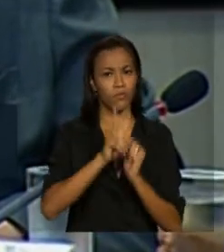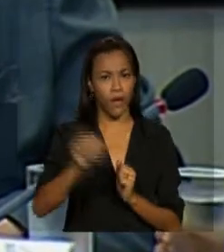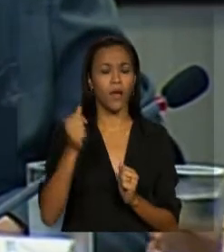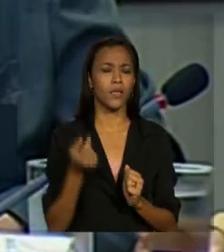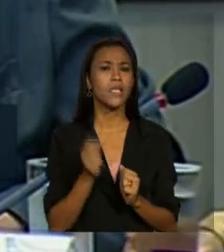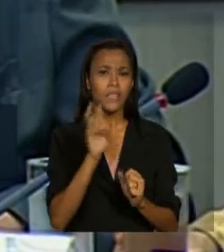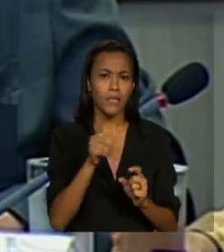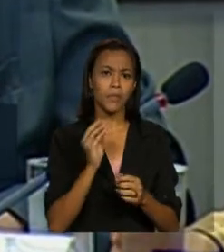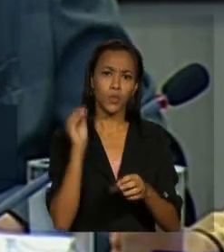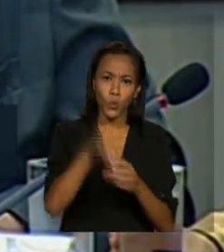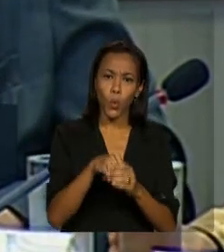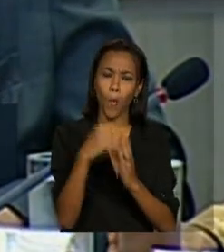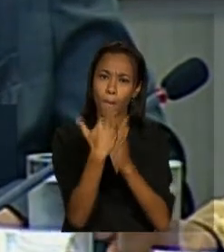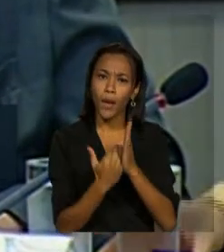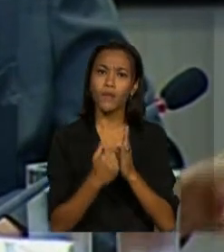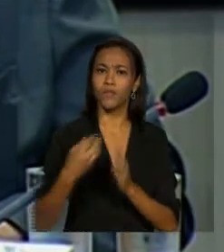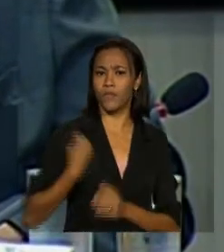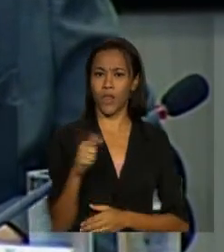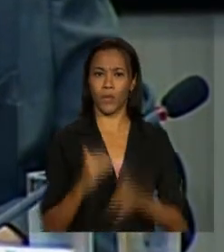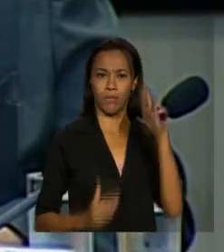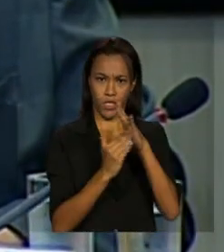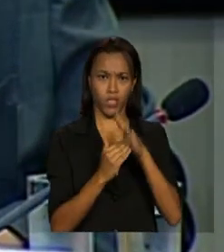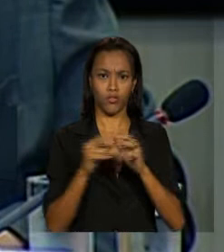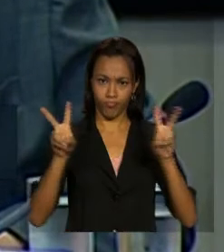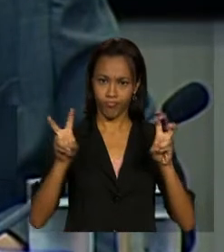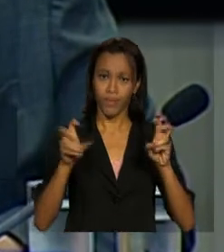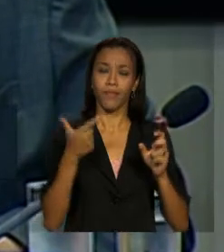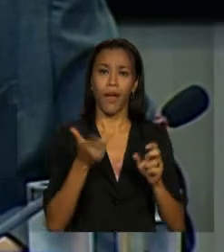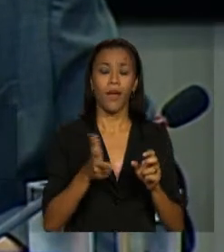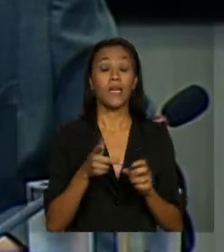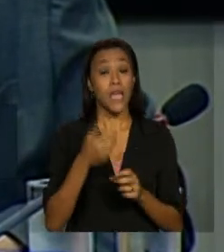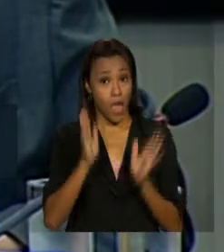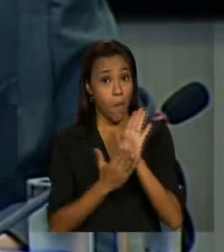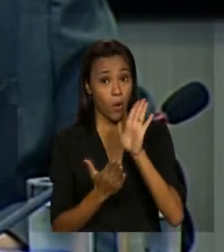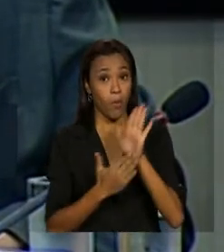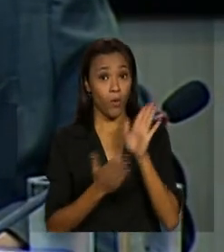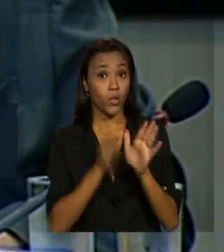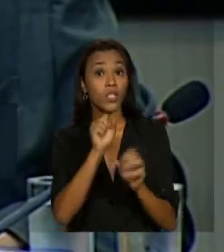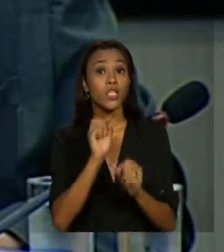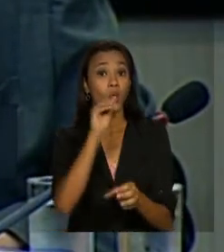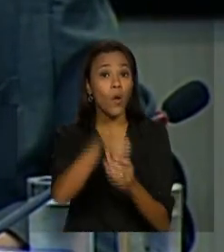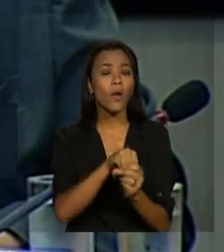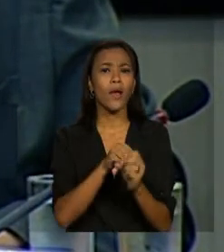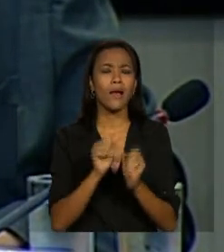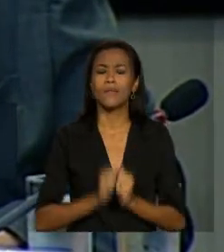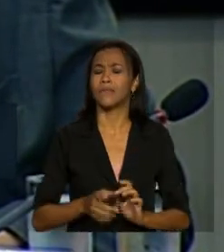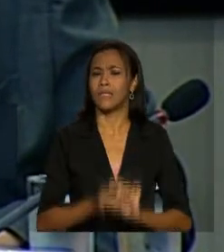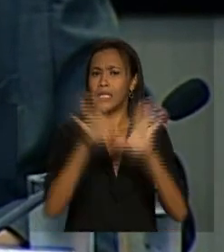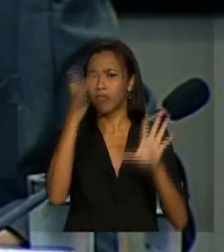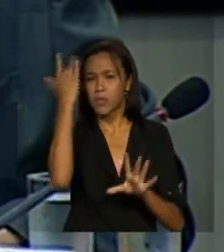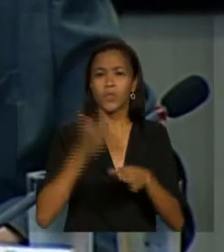dentro do Plano Viver Sem Limite, mas há justamente esta proposta de colocar à disposição